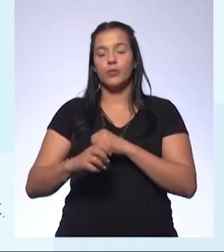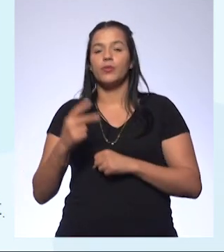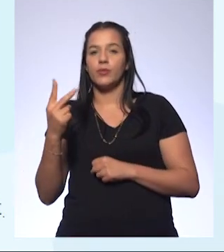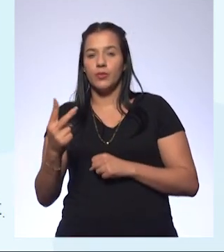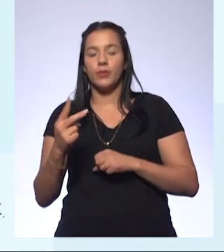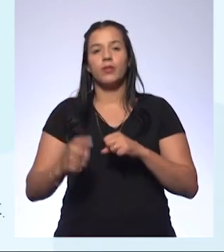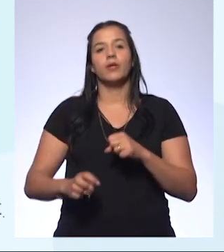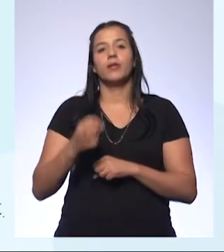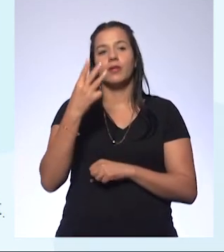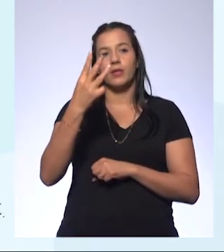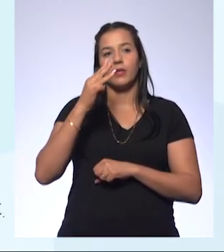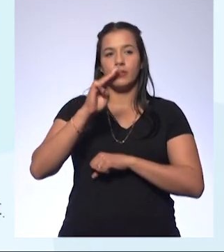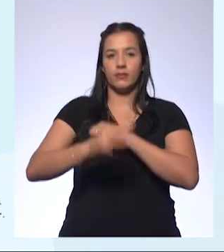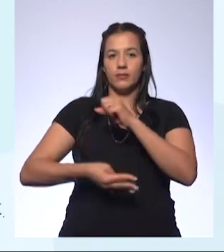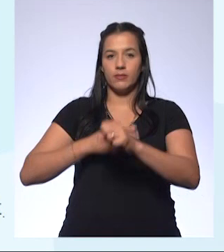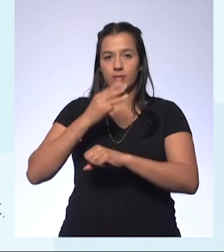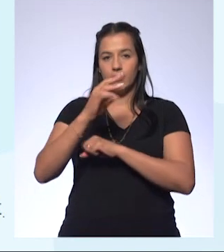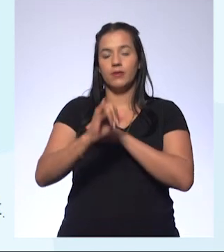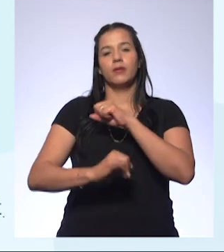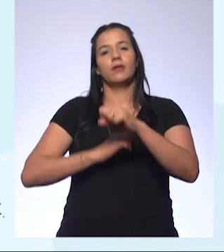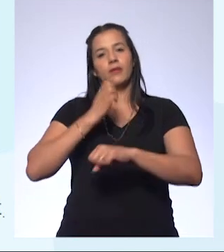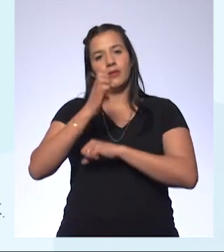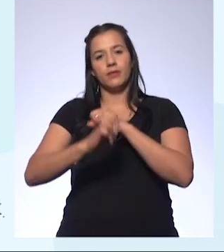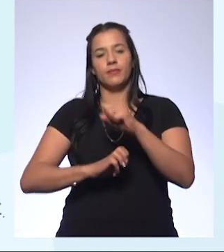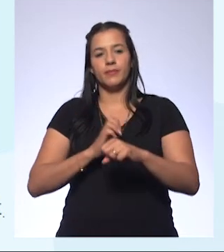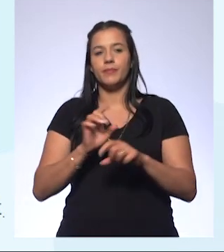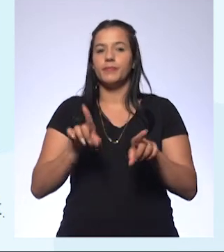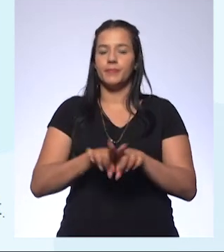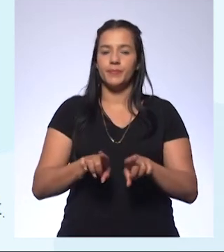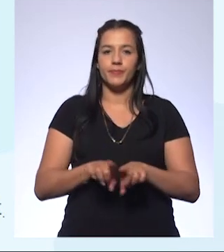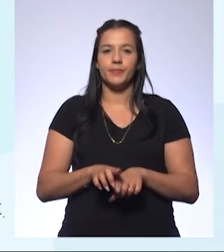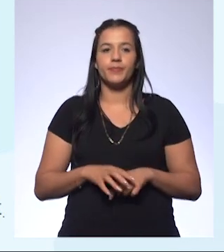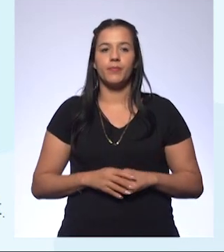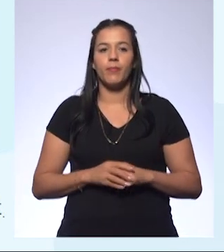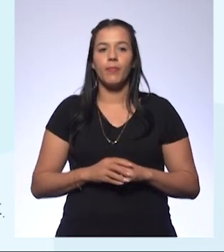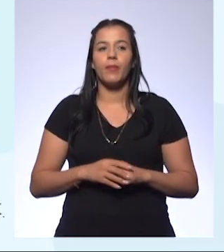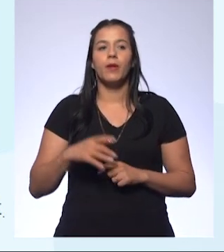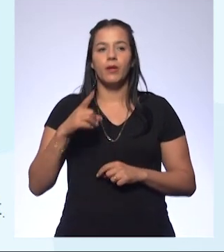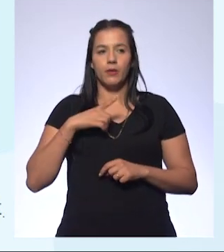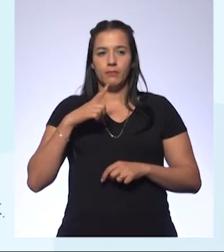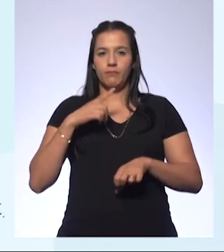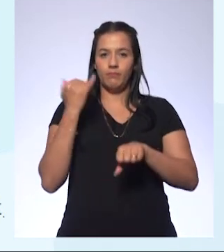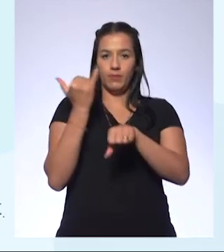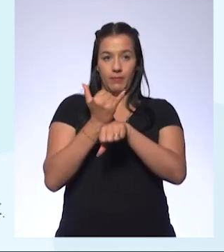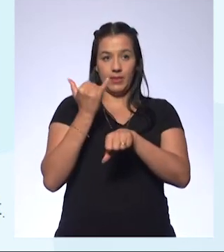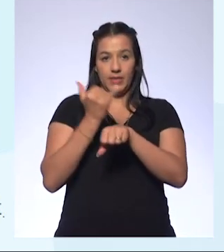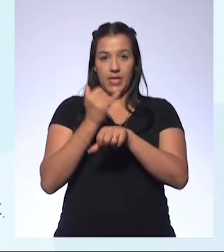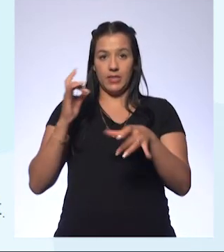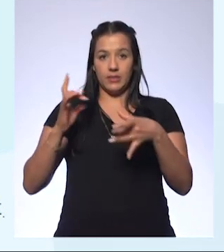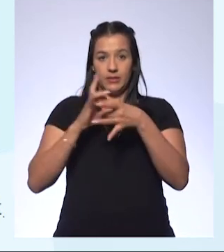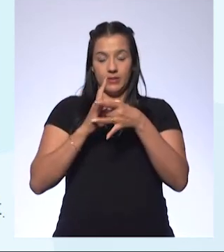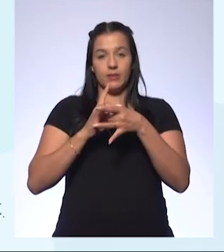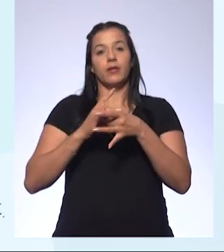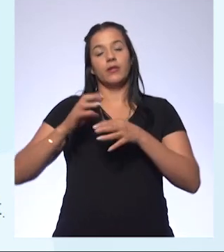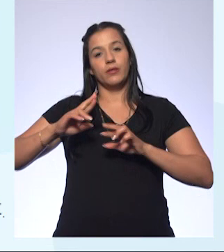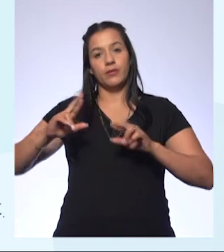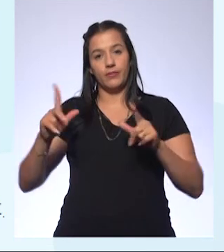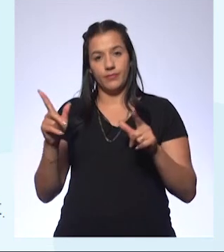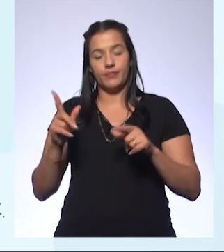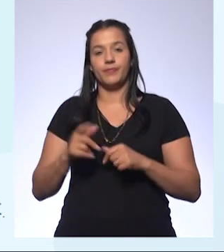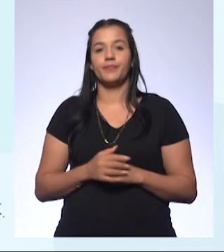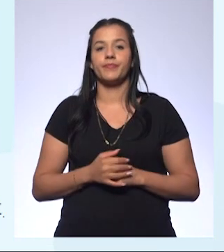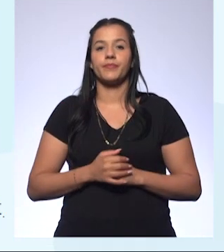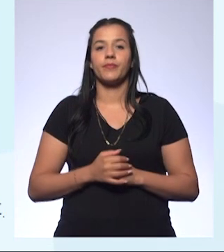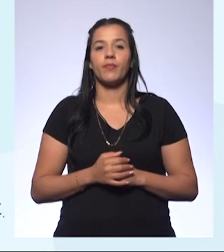quando há compartilhamento de 3, ou no caso doação também. Agora, na ligação metálica é diferente. Então, a gente tem aqui